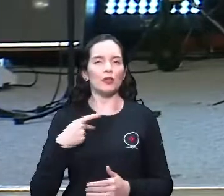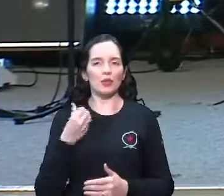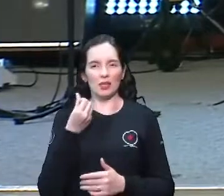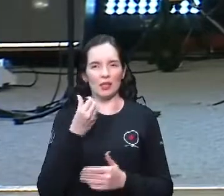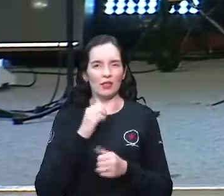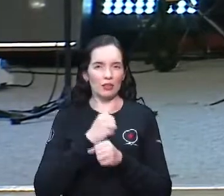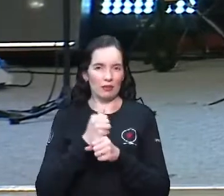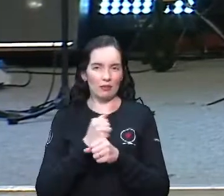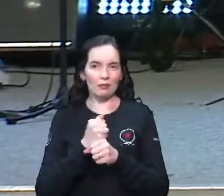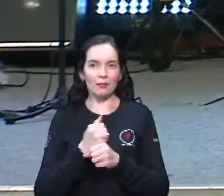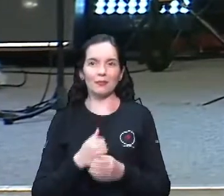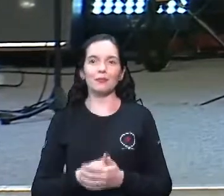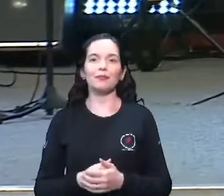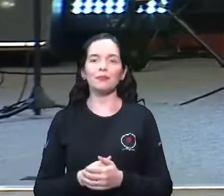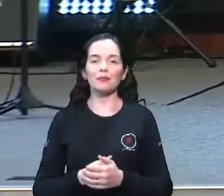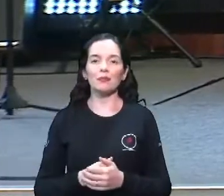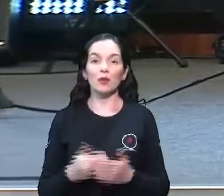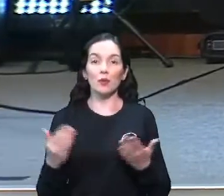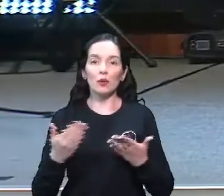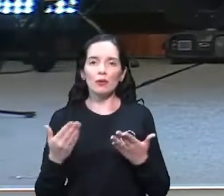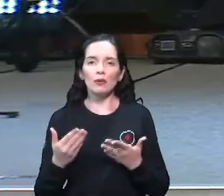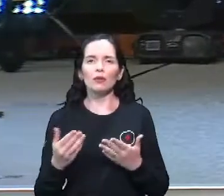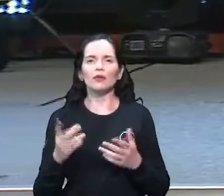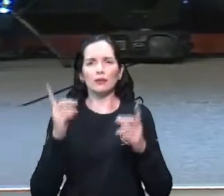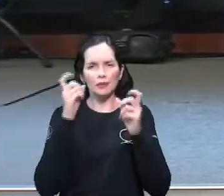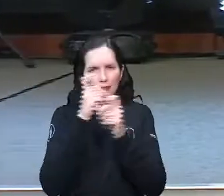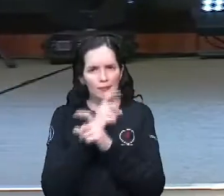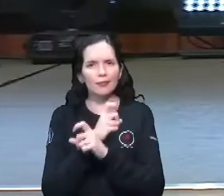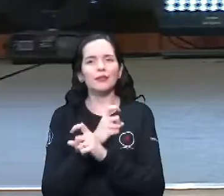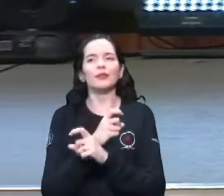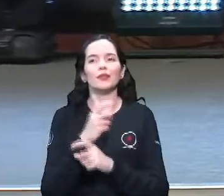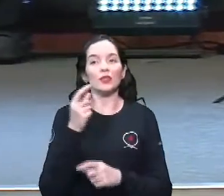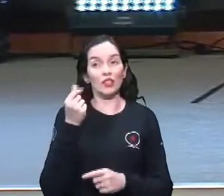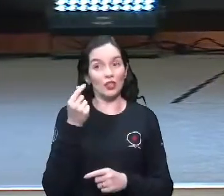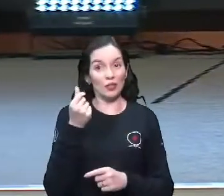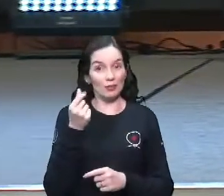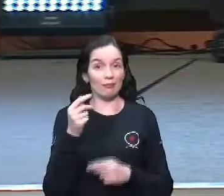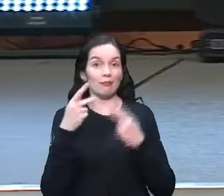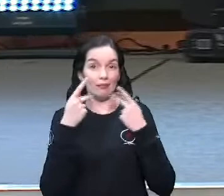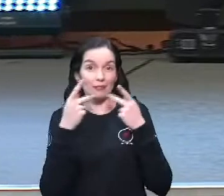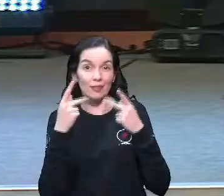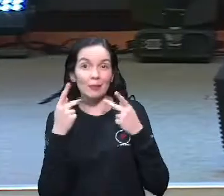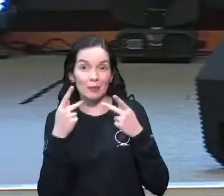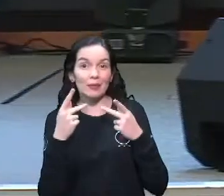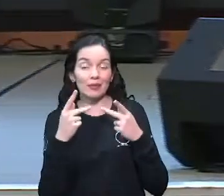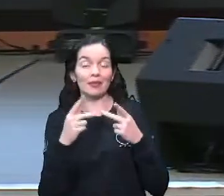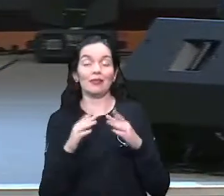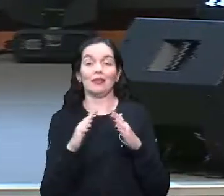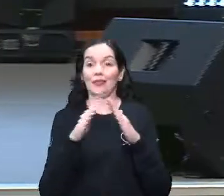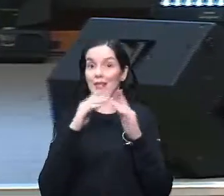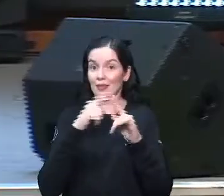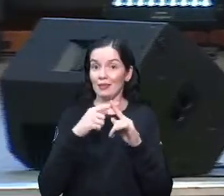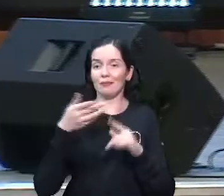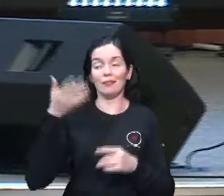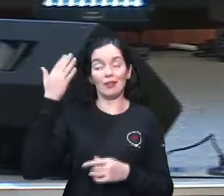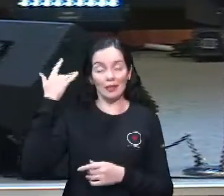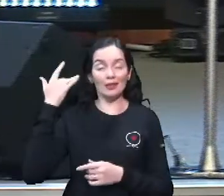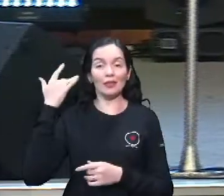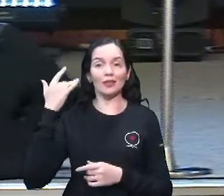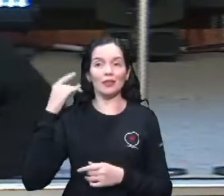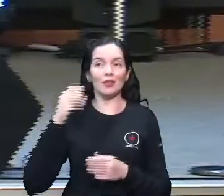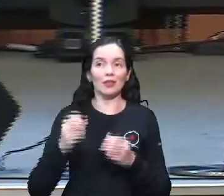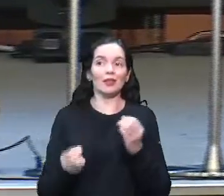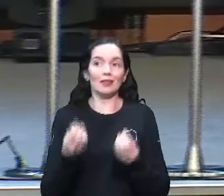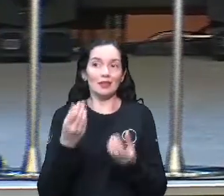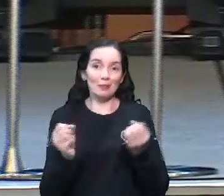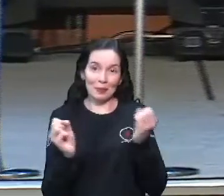Se hoje é complicado falar de dinheiro dentro da igreja, naquela época não era só o demônio, era o inferno. Por quê? Porque